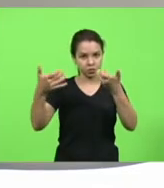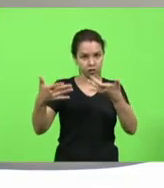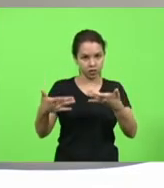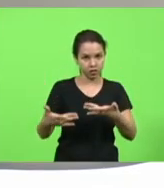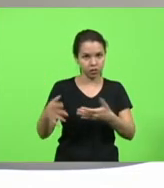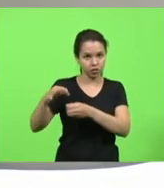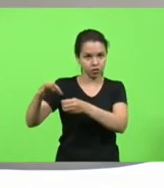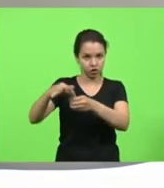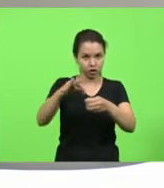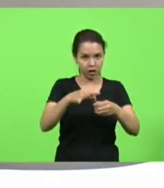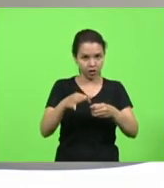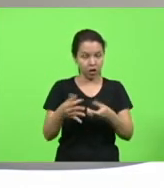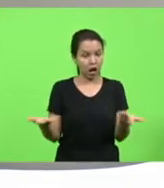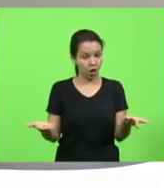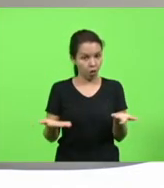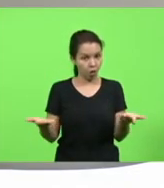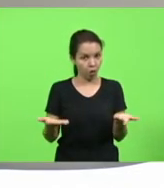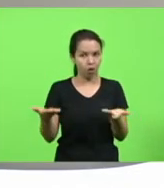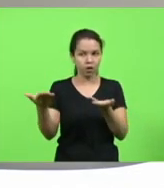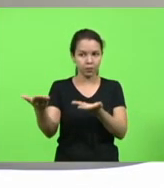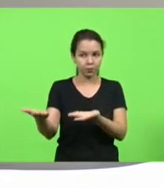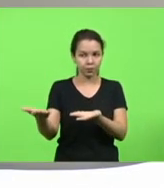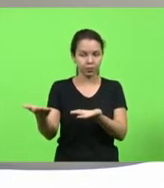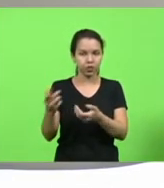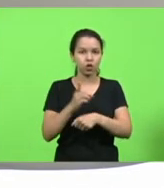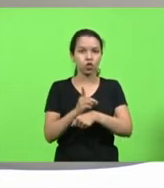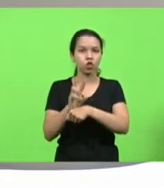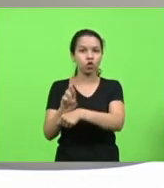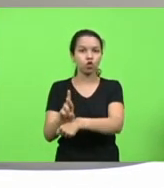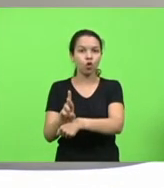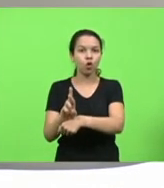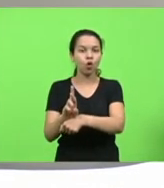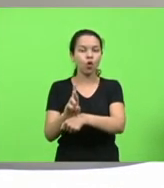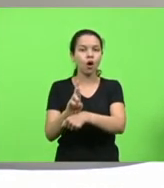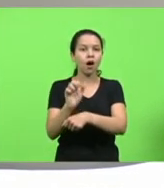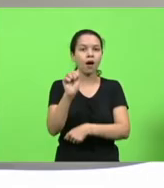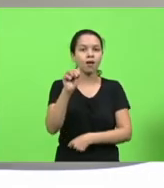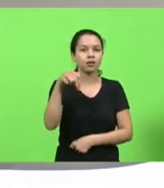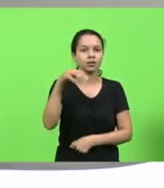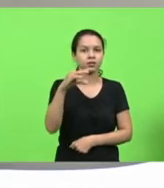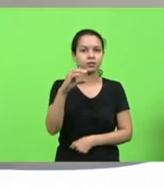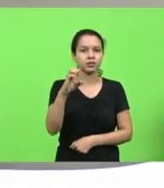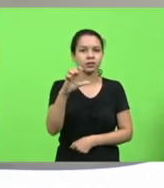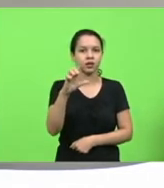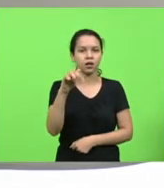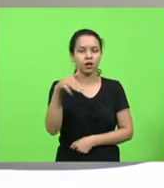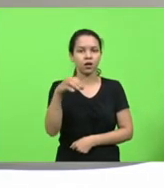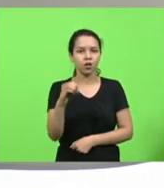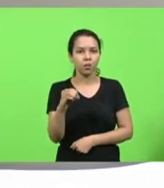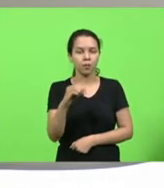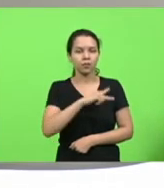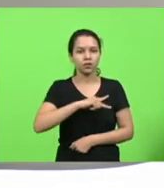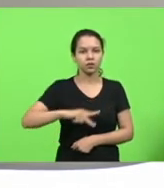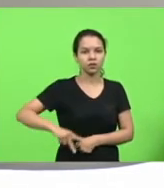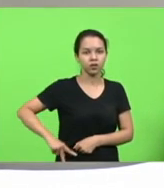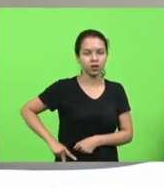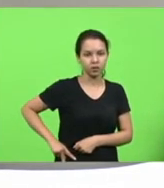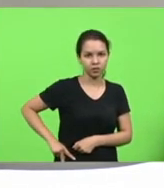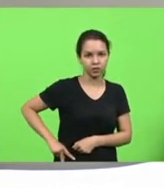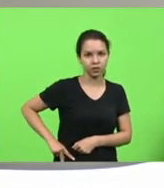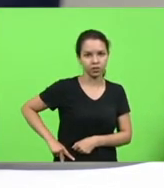entidades, passo a palavra agora ao Dr. Anselmo Alves, presidente da Comissão da Pessoa com Deficiência da